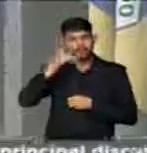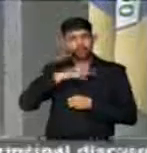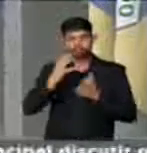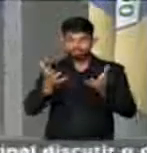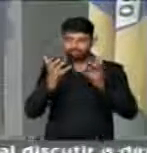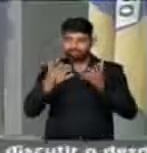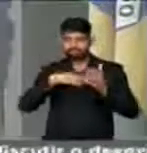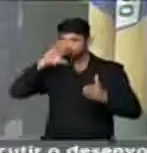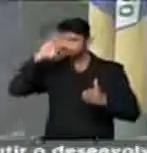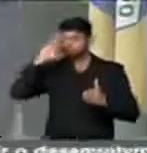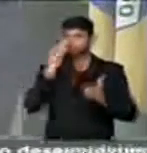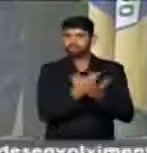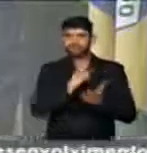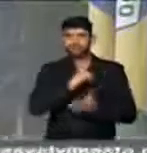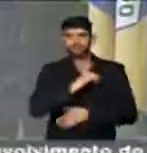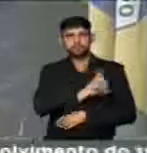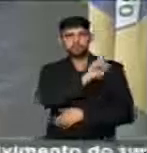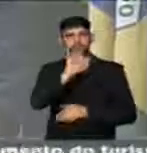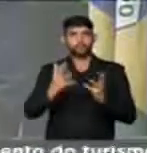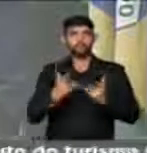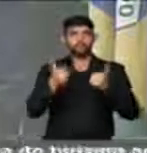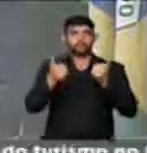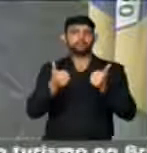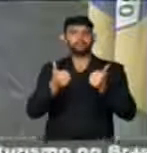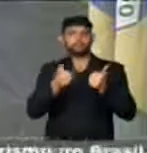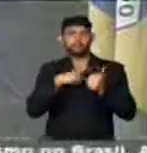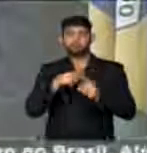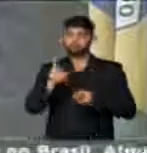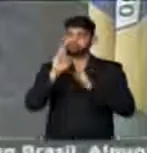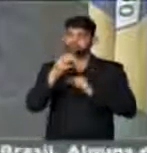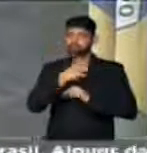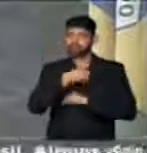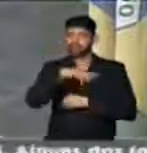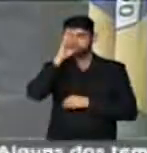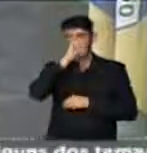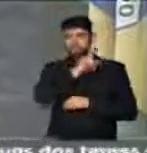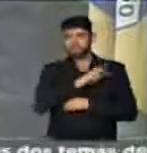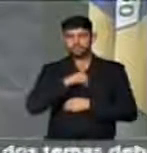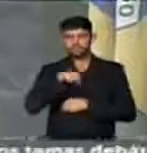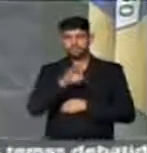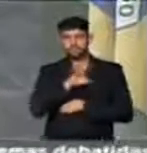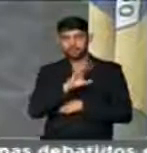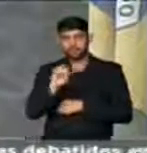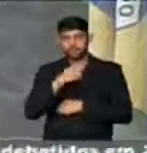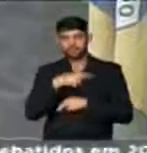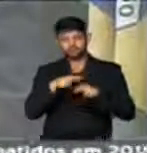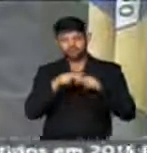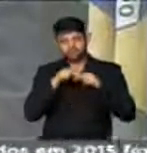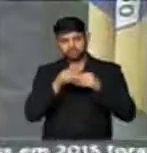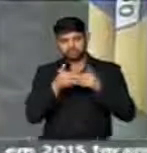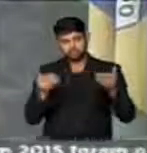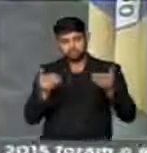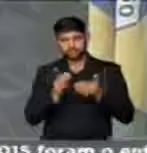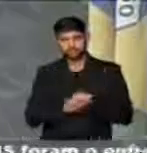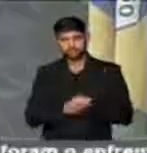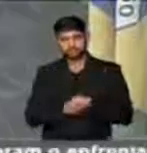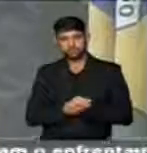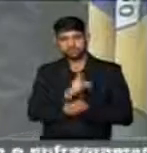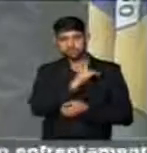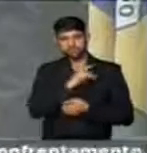querer acreditar que teremos dias melhores. Essa é a expectativa, presidente Manato, se me permite,